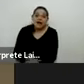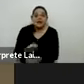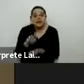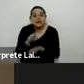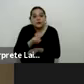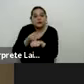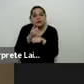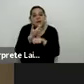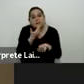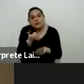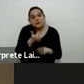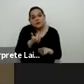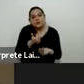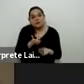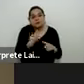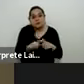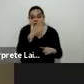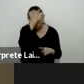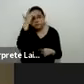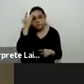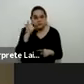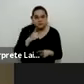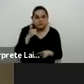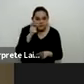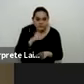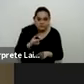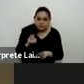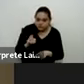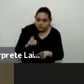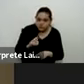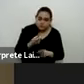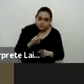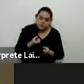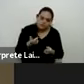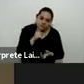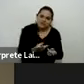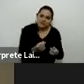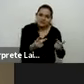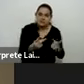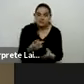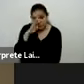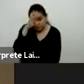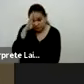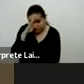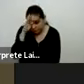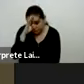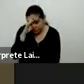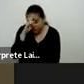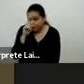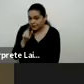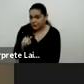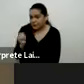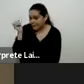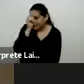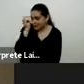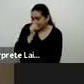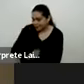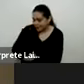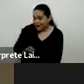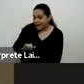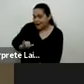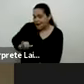uma alavancada na economia, e o Bolsonaro, que não é bobo nem nada, que é um político da velha política, não é um político da nova